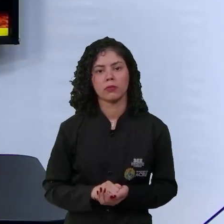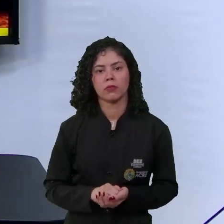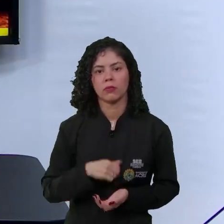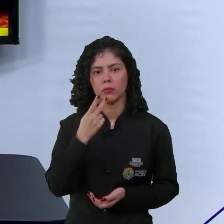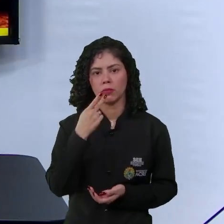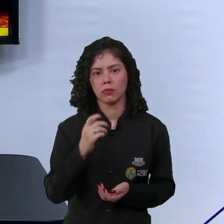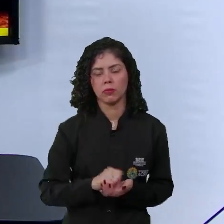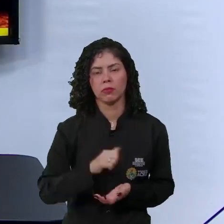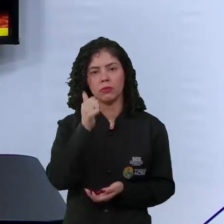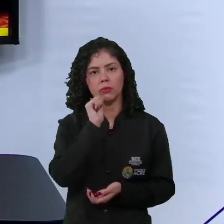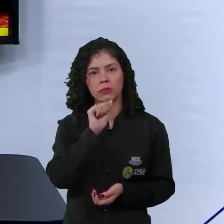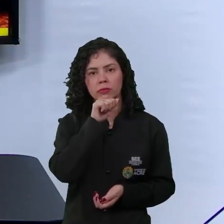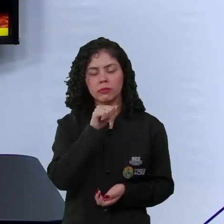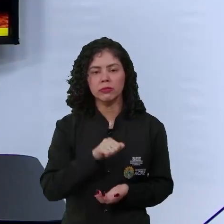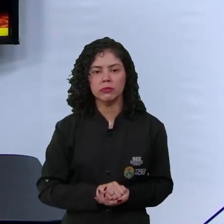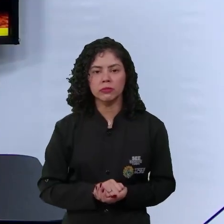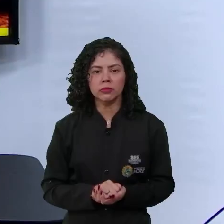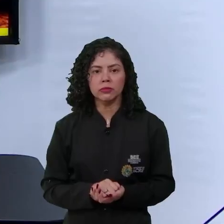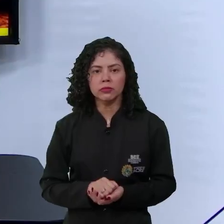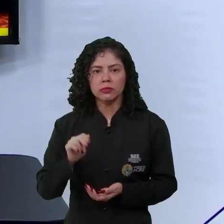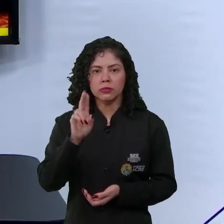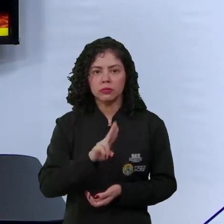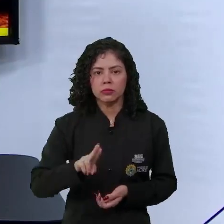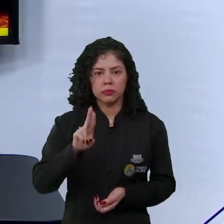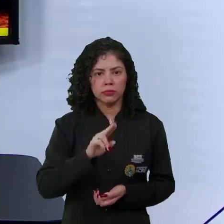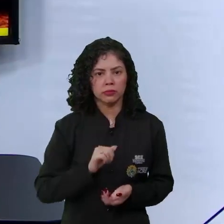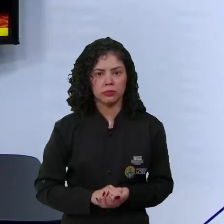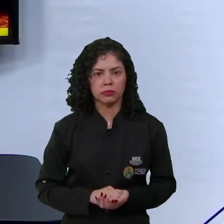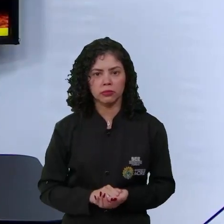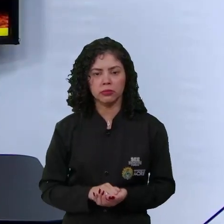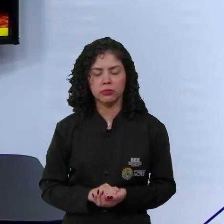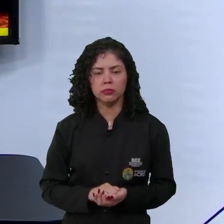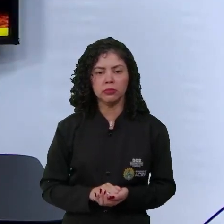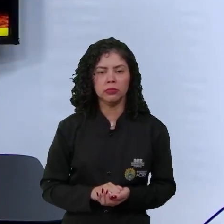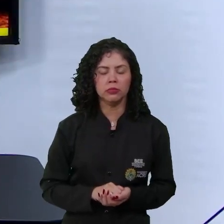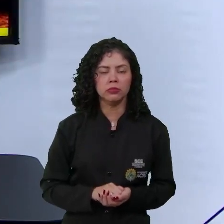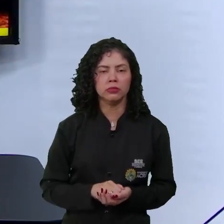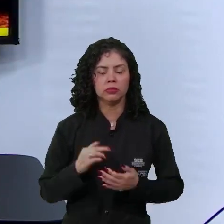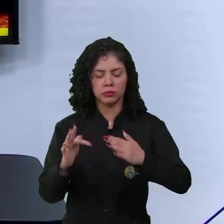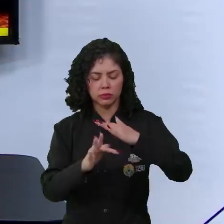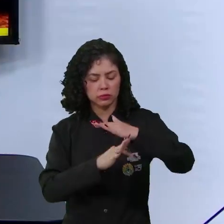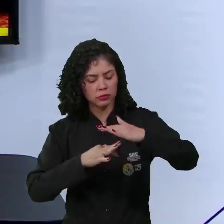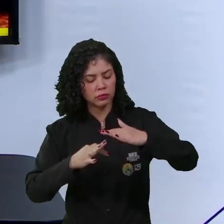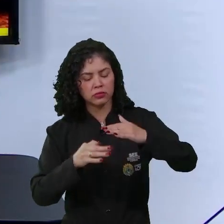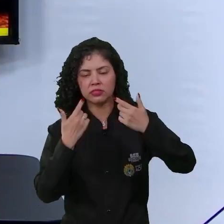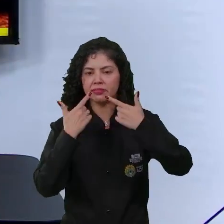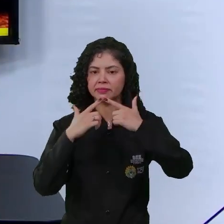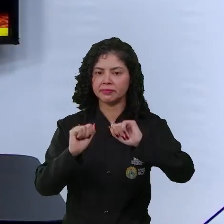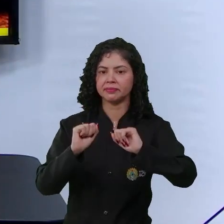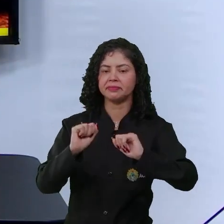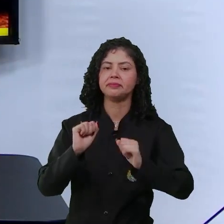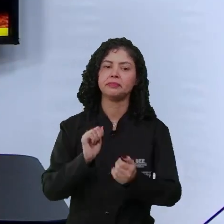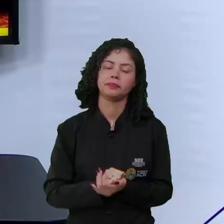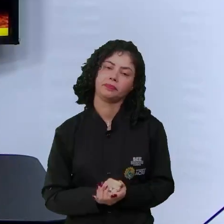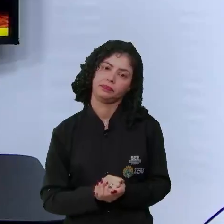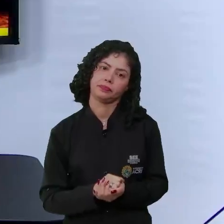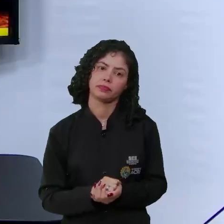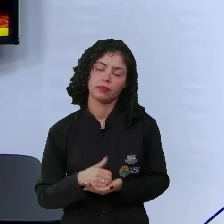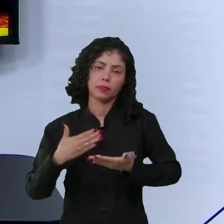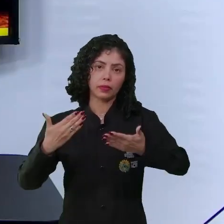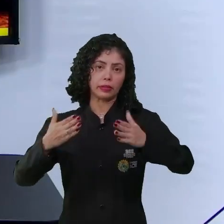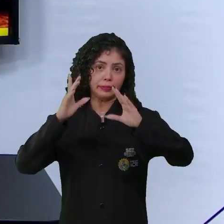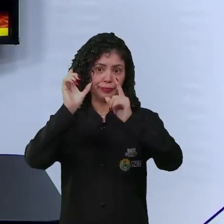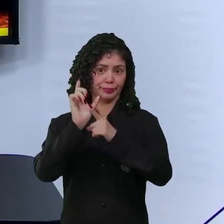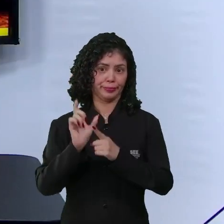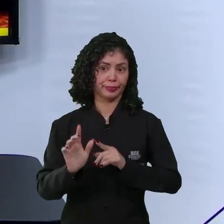falando com a sua mãe, aí você vai só usar a norma culta da língua, você vai falar expressamente, por meio dessa,